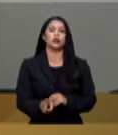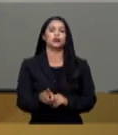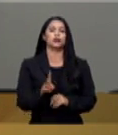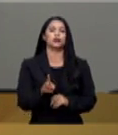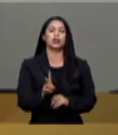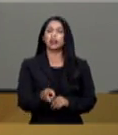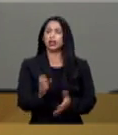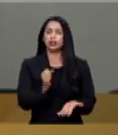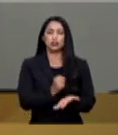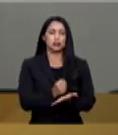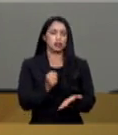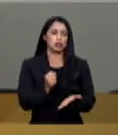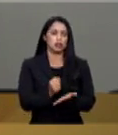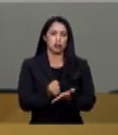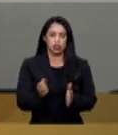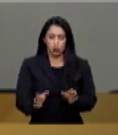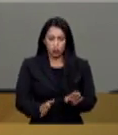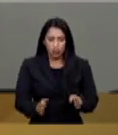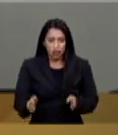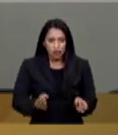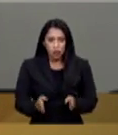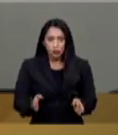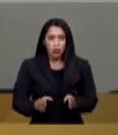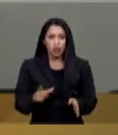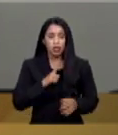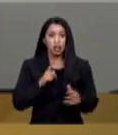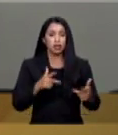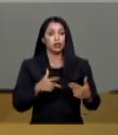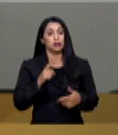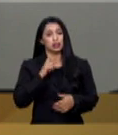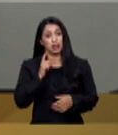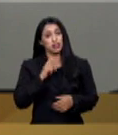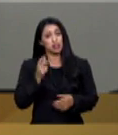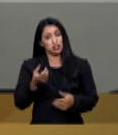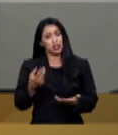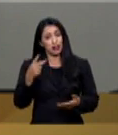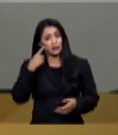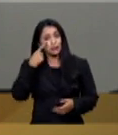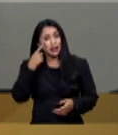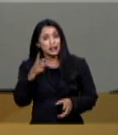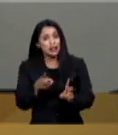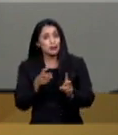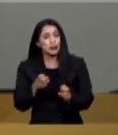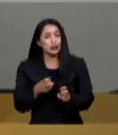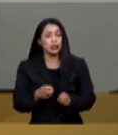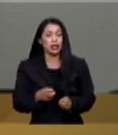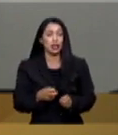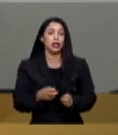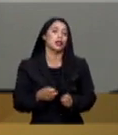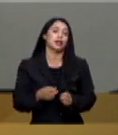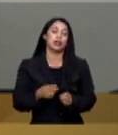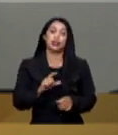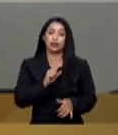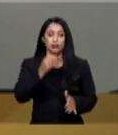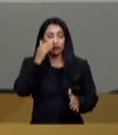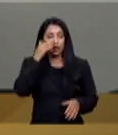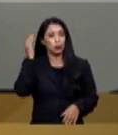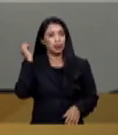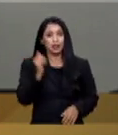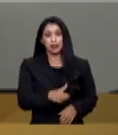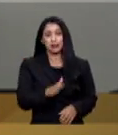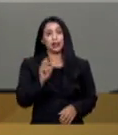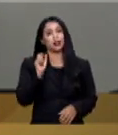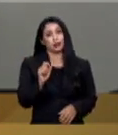continuidade dessas contratações temporárias em desrespeito flagrante, frontal, à regra do concurso público que a Constituição